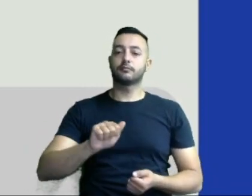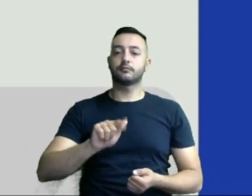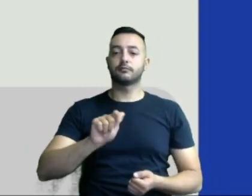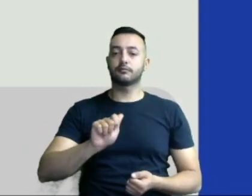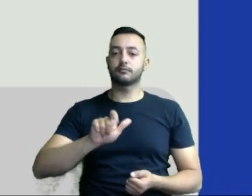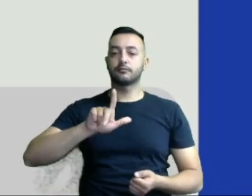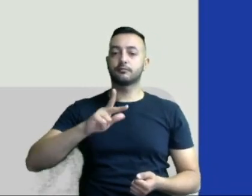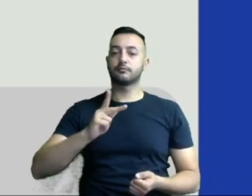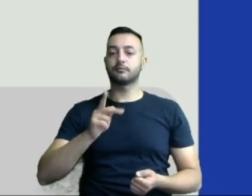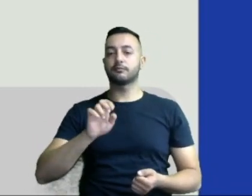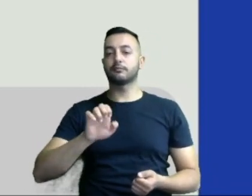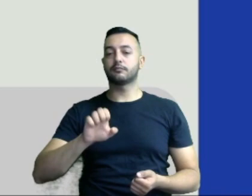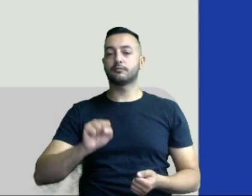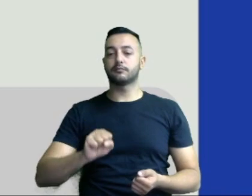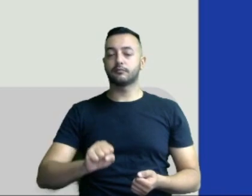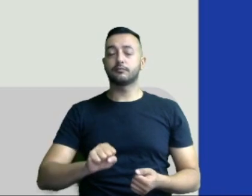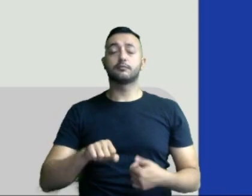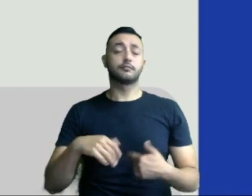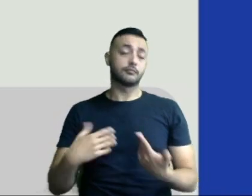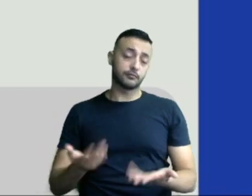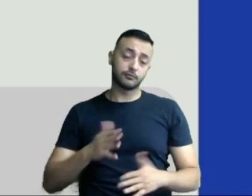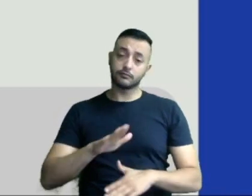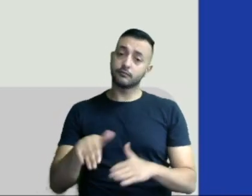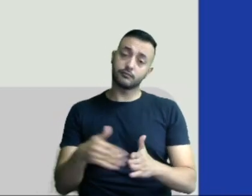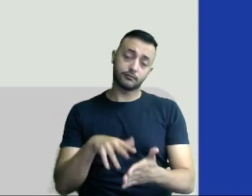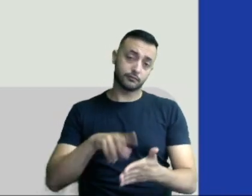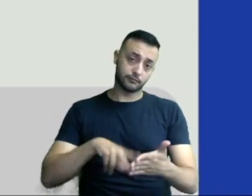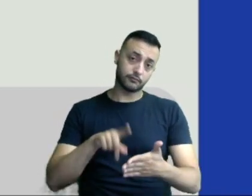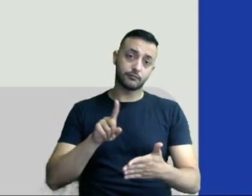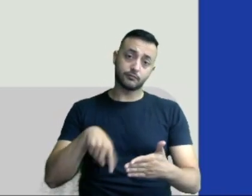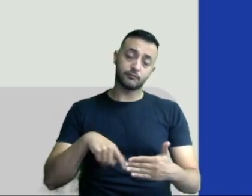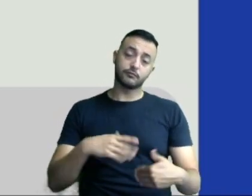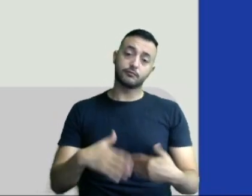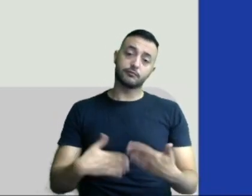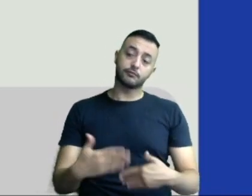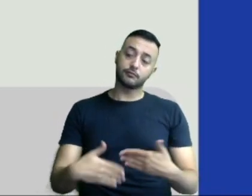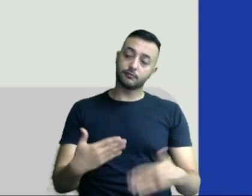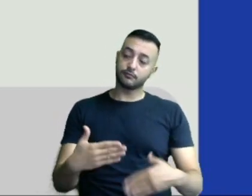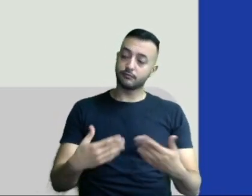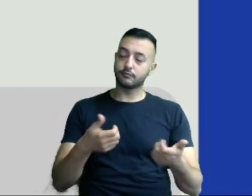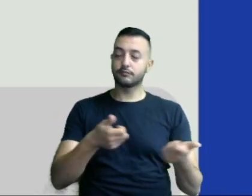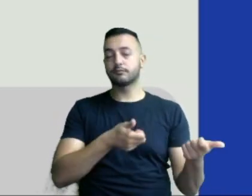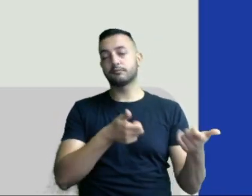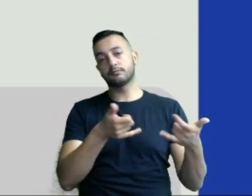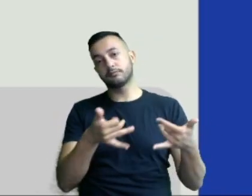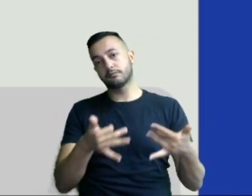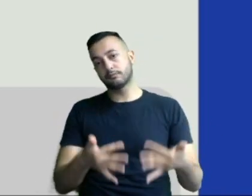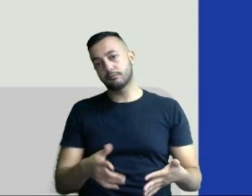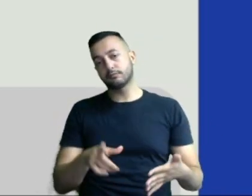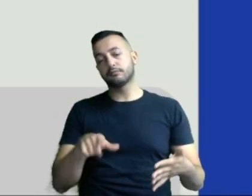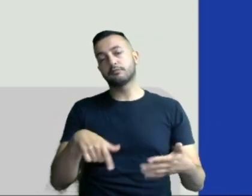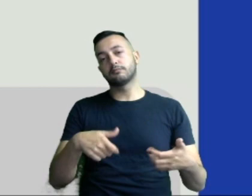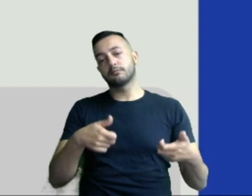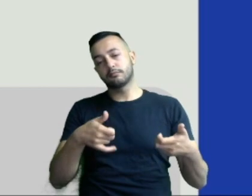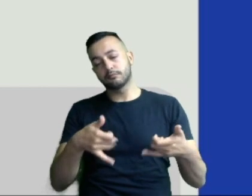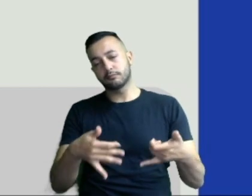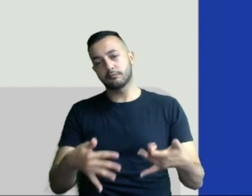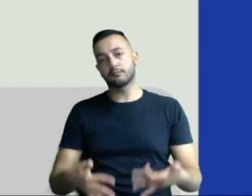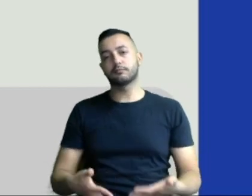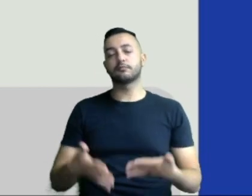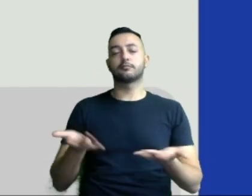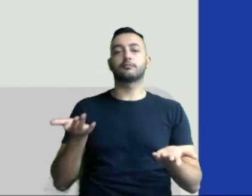Magalhães. Então, tudo aquilo ali que a gente leu é o desenvolvimento, tá? É a descrição, é a narrativa,